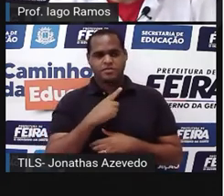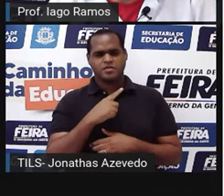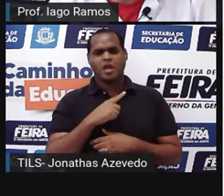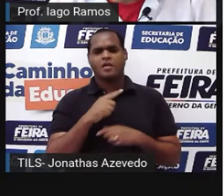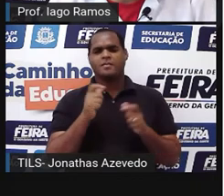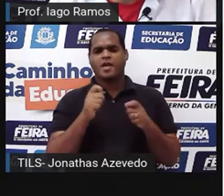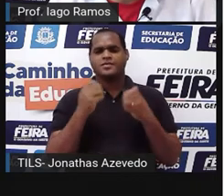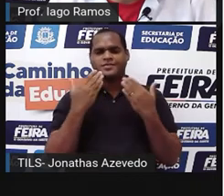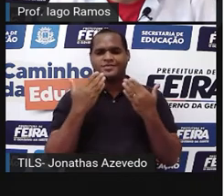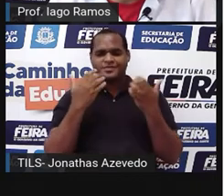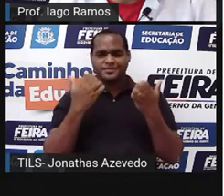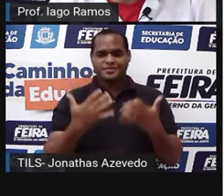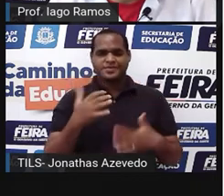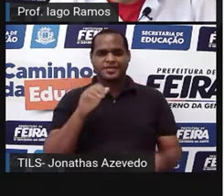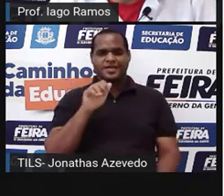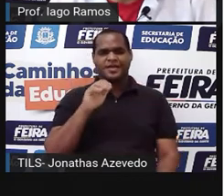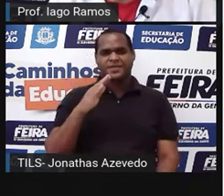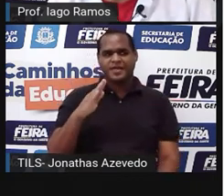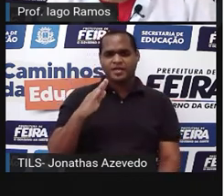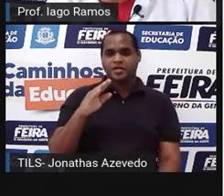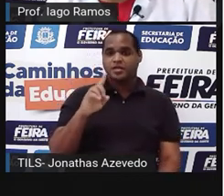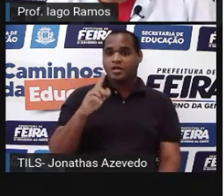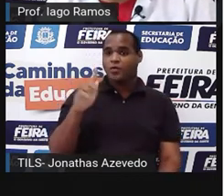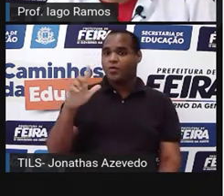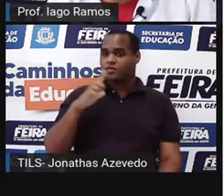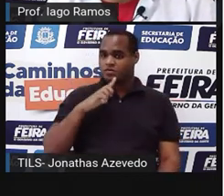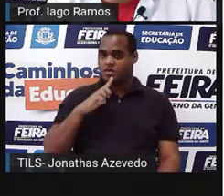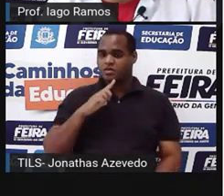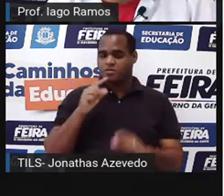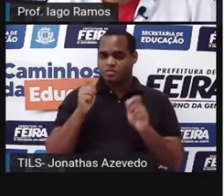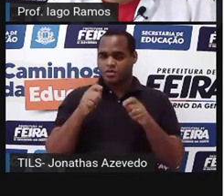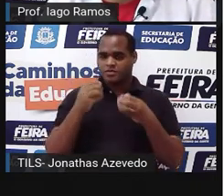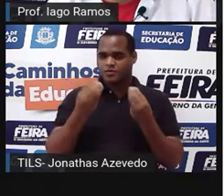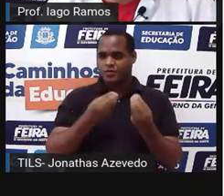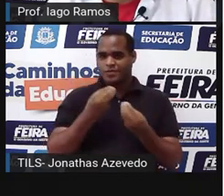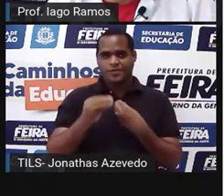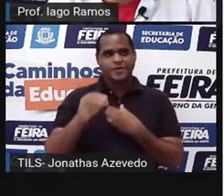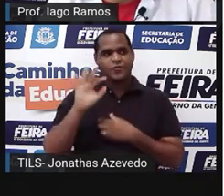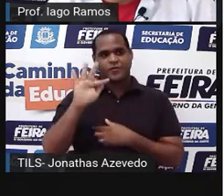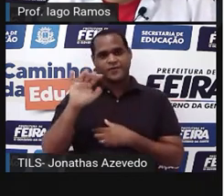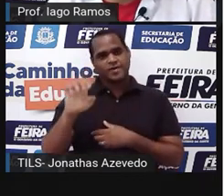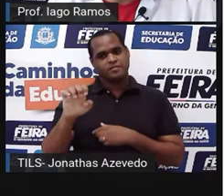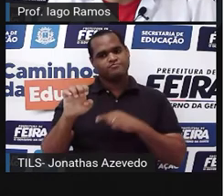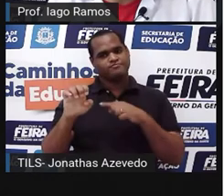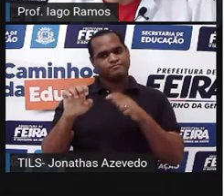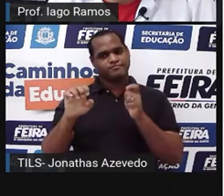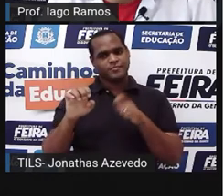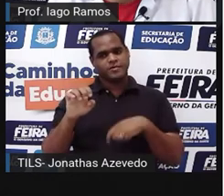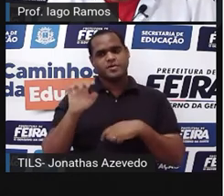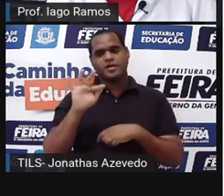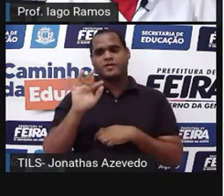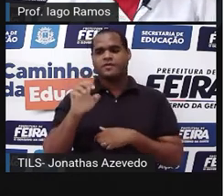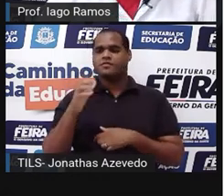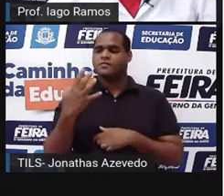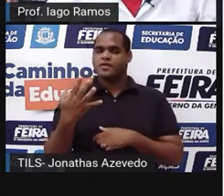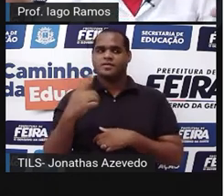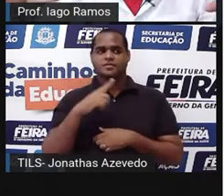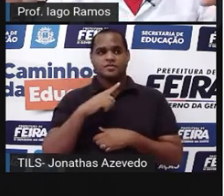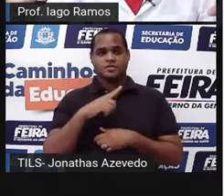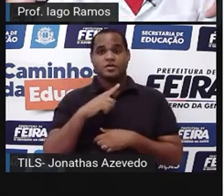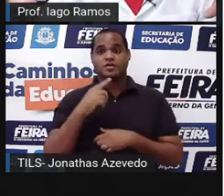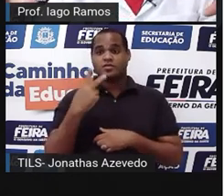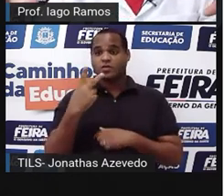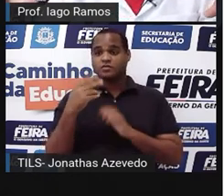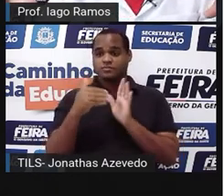Quem corresponde a AB no outro maior? É o FE, 4. Então, de 2